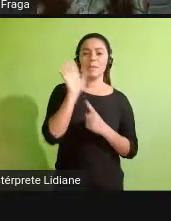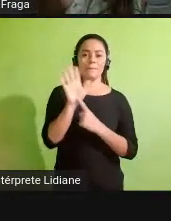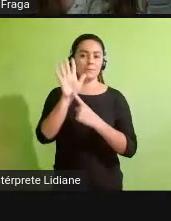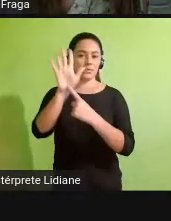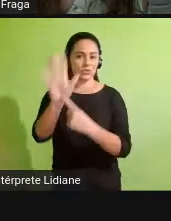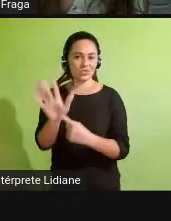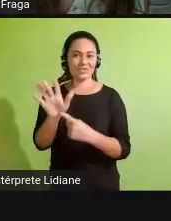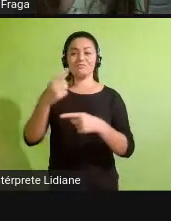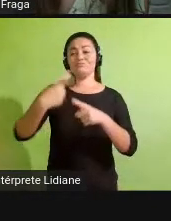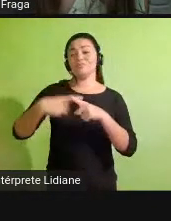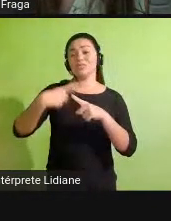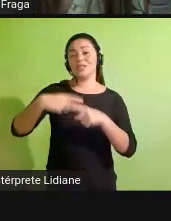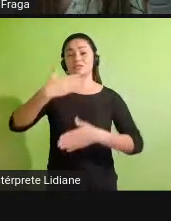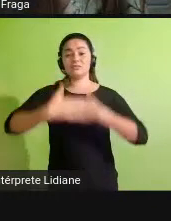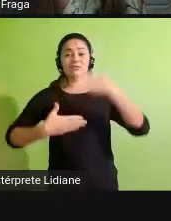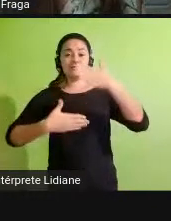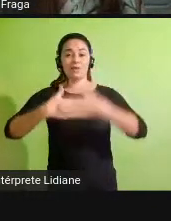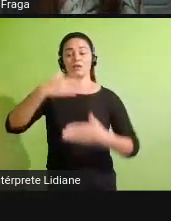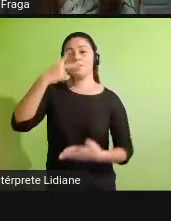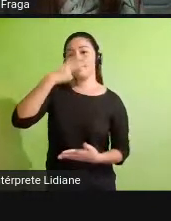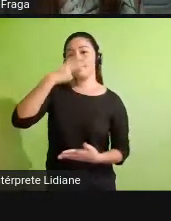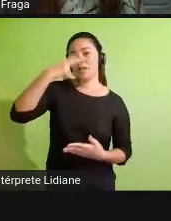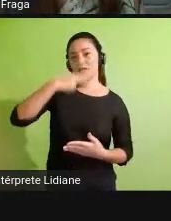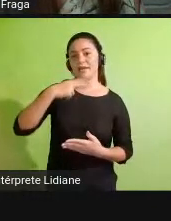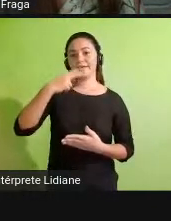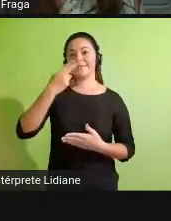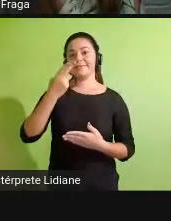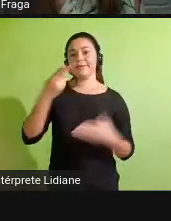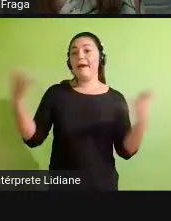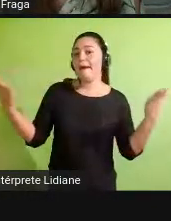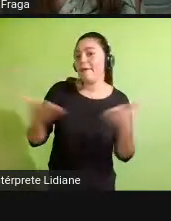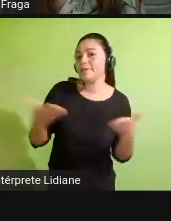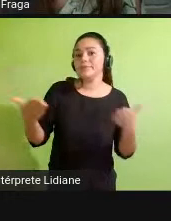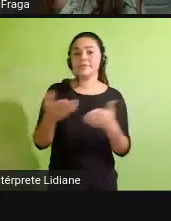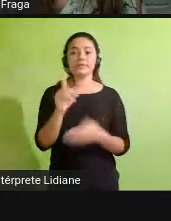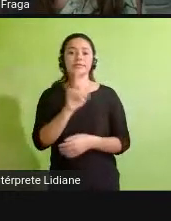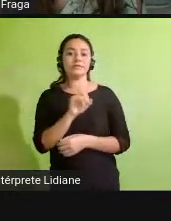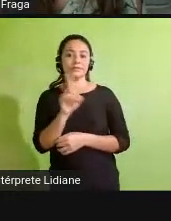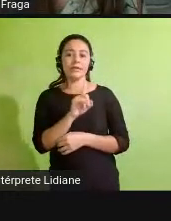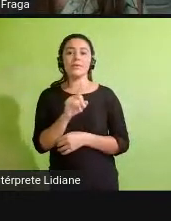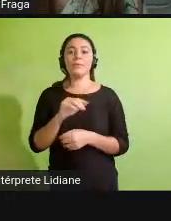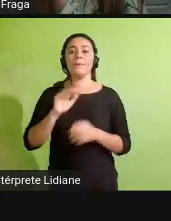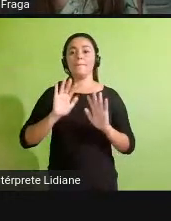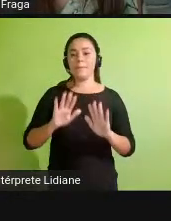atualizado, mas pode pular para o próximo, por favor, professor.